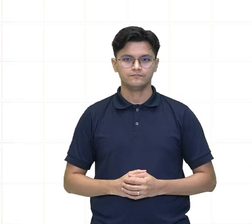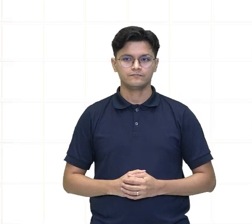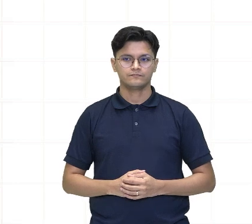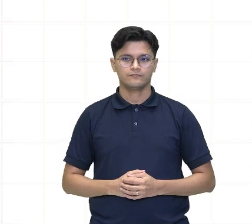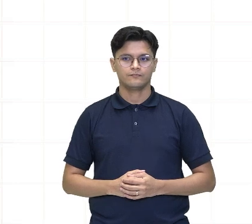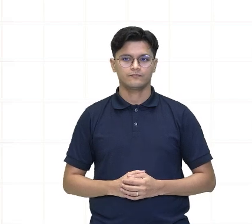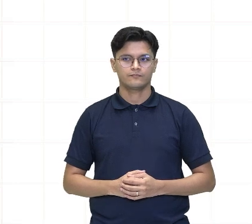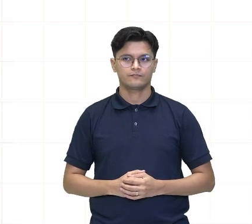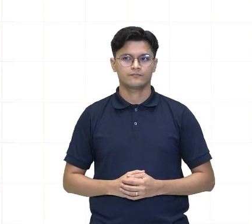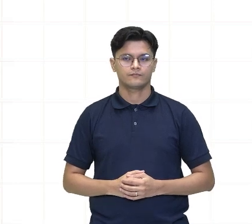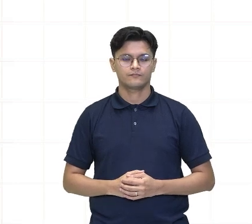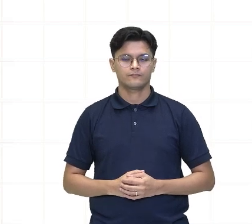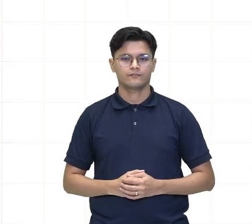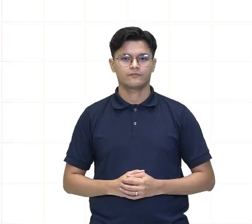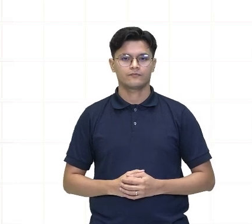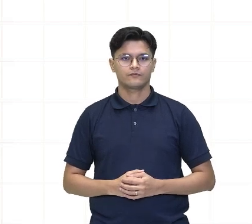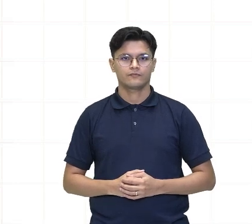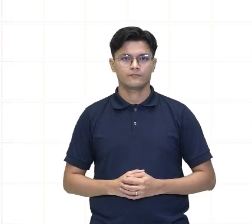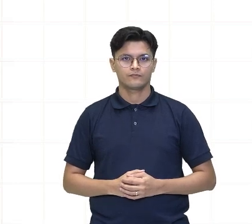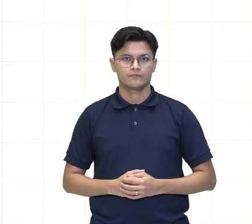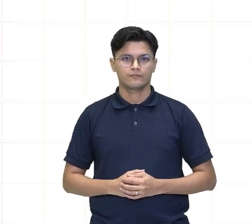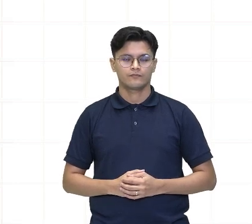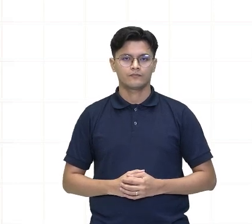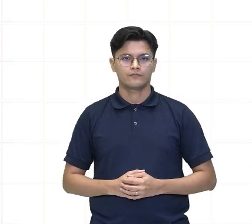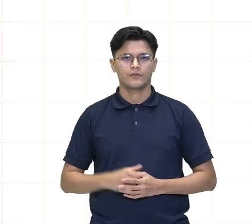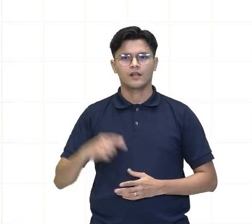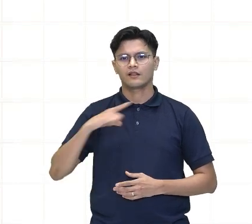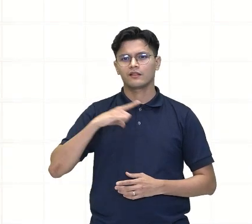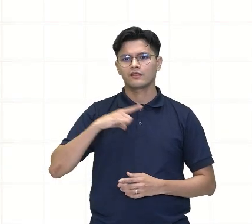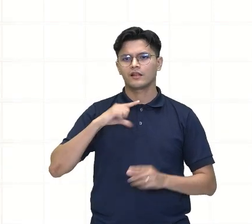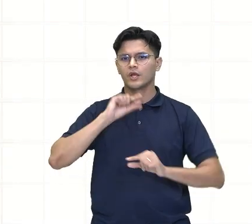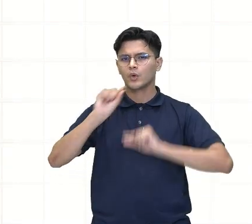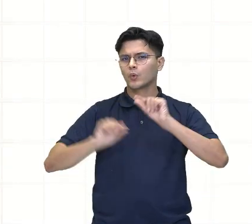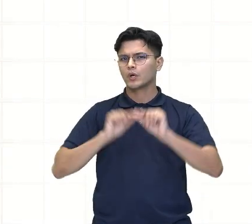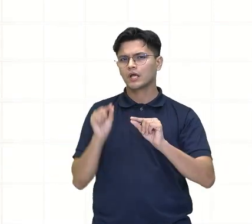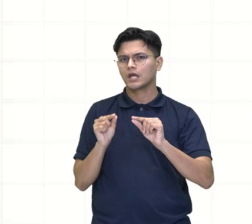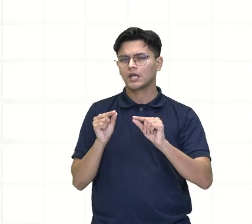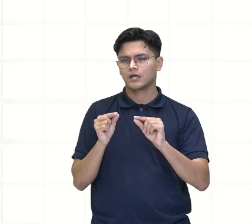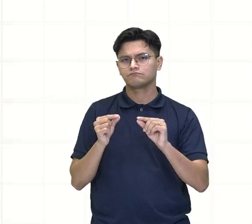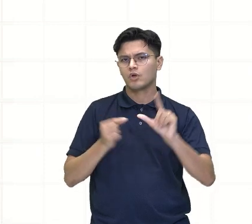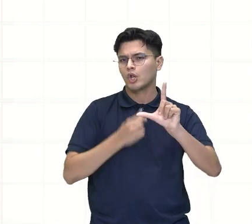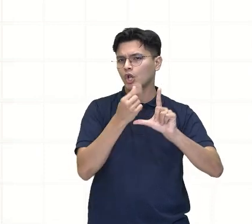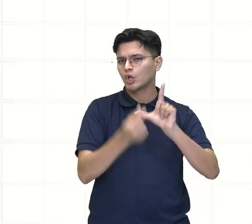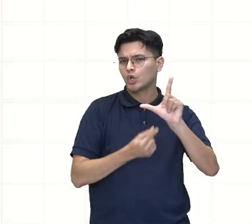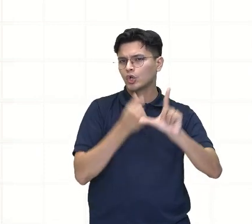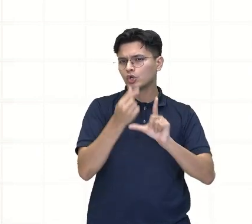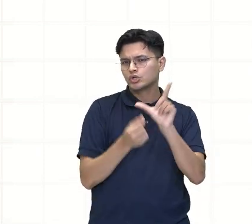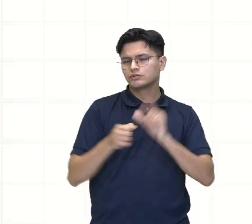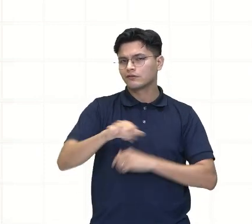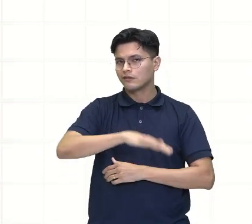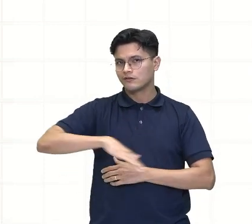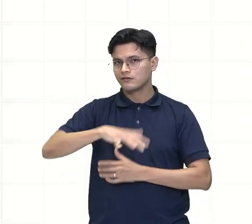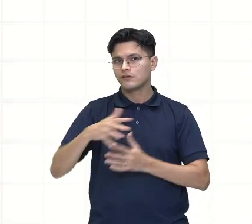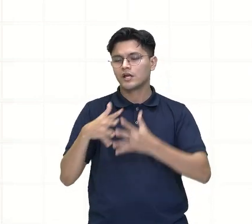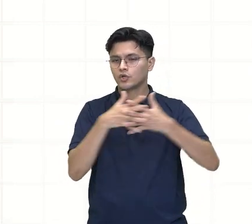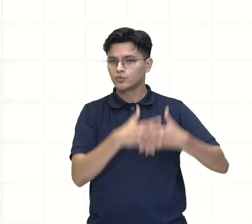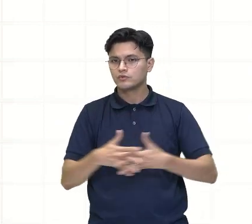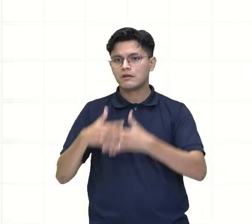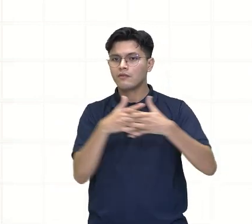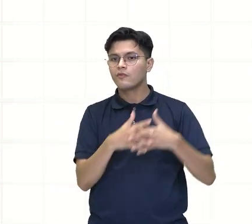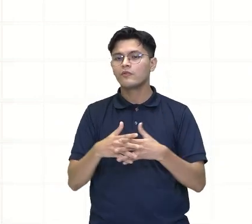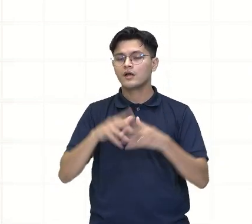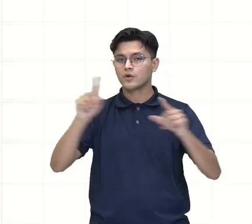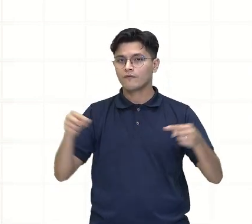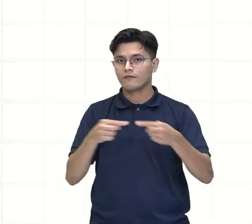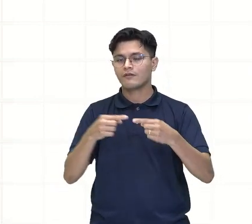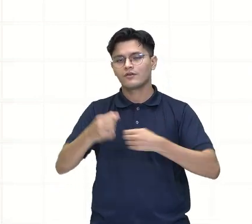no mapa nós temos aí essa concentração, essa logística de transporte, né, que a gente vai observar no ano de 2014, né?